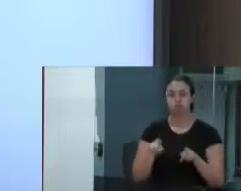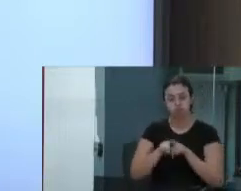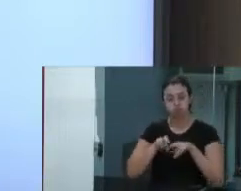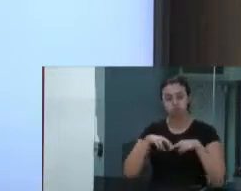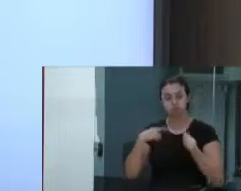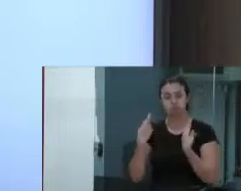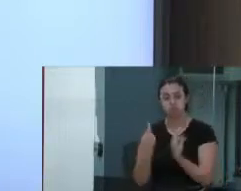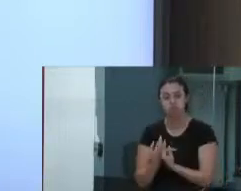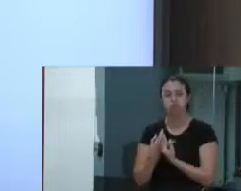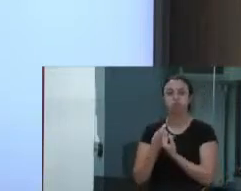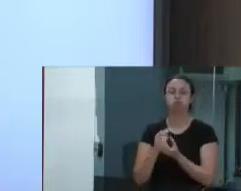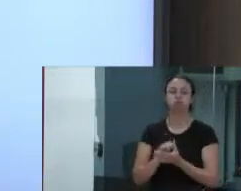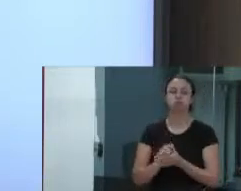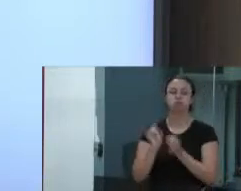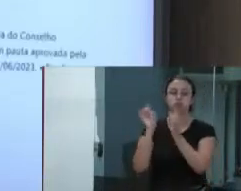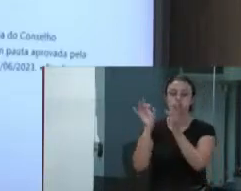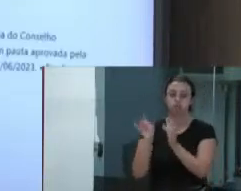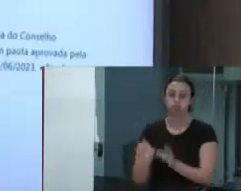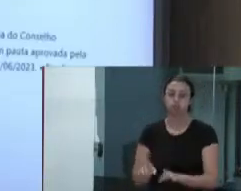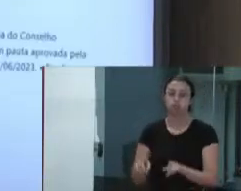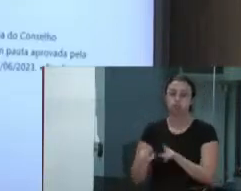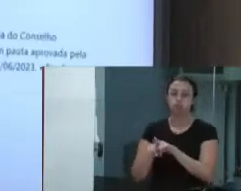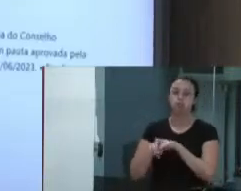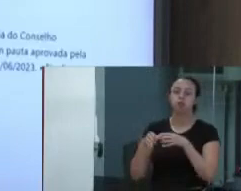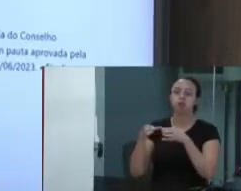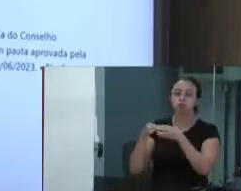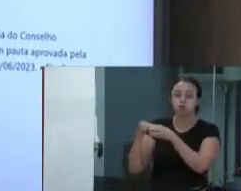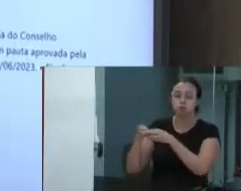reuniões extraordinárias, ordinárias e das comissões.